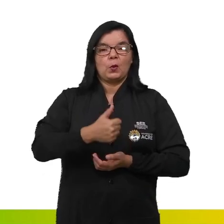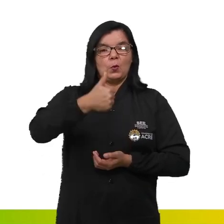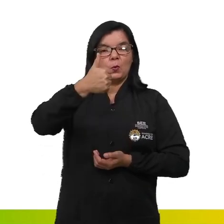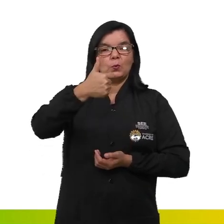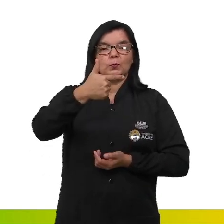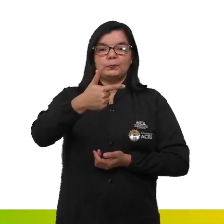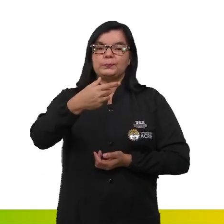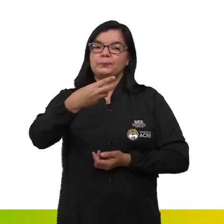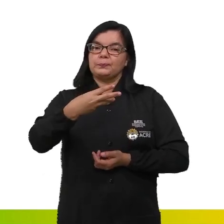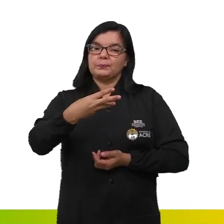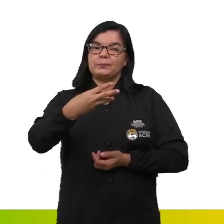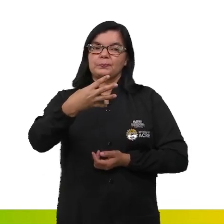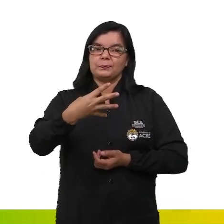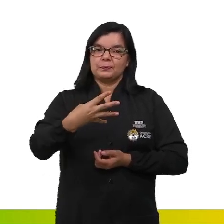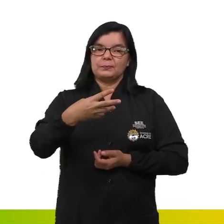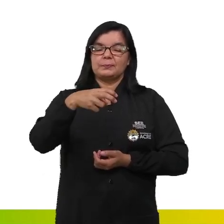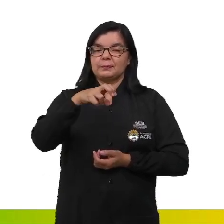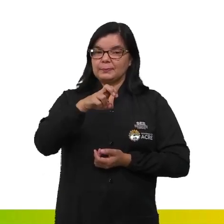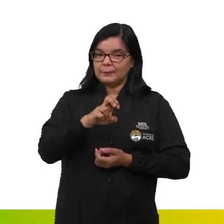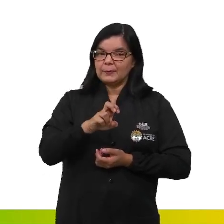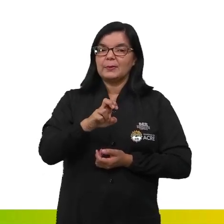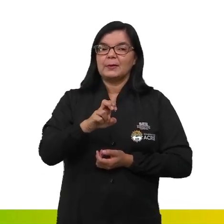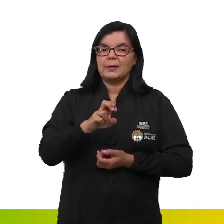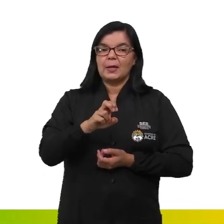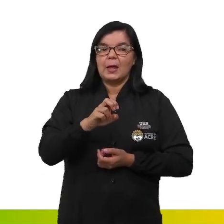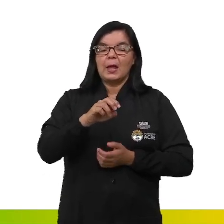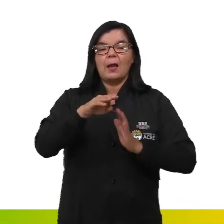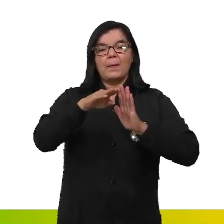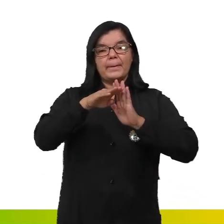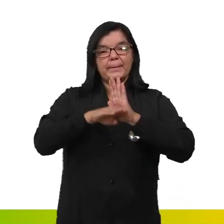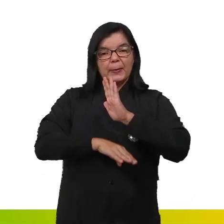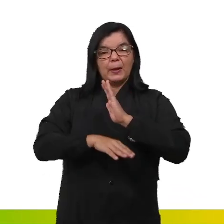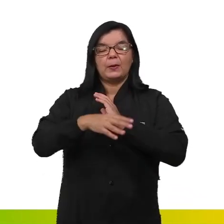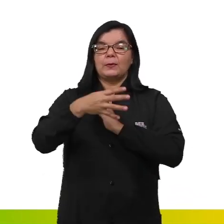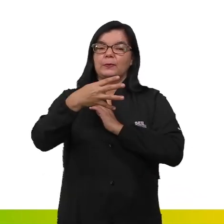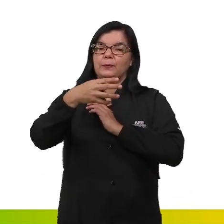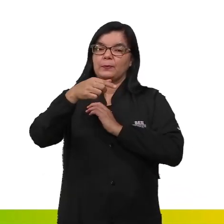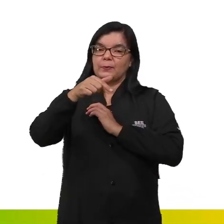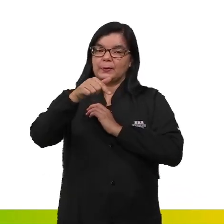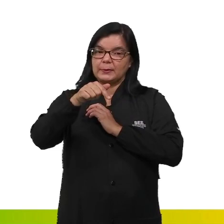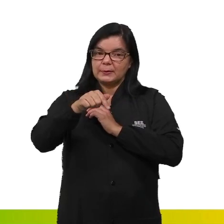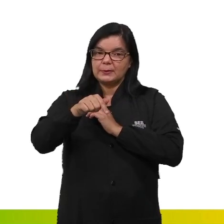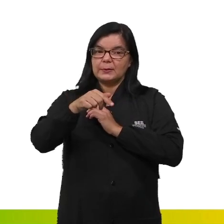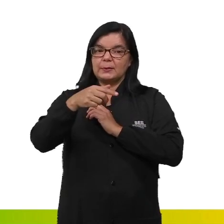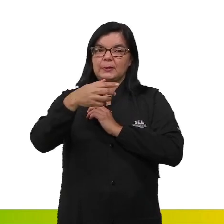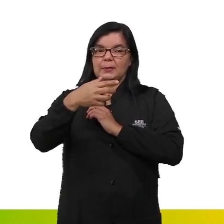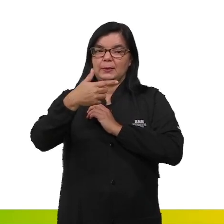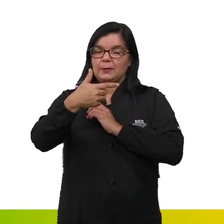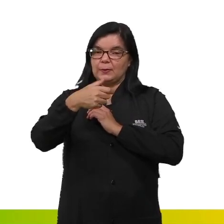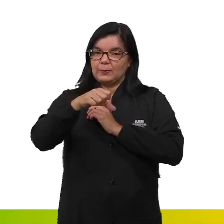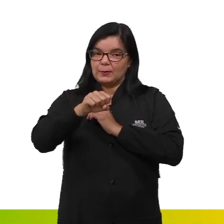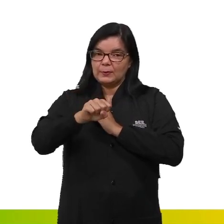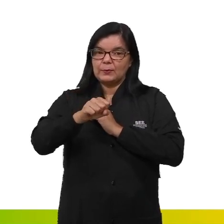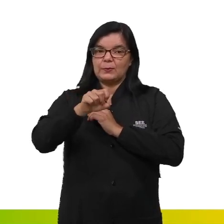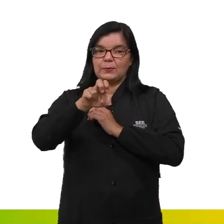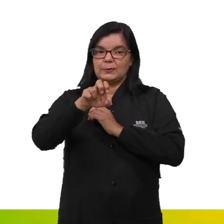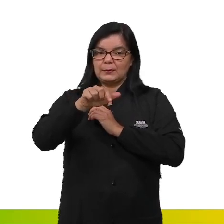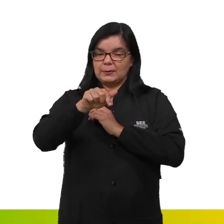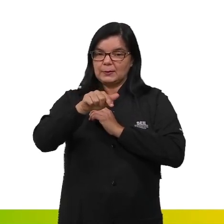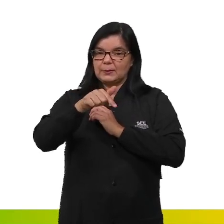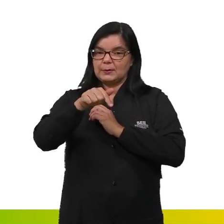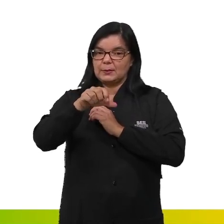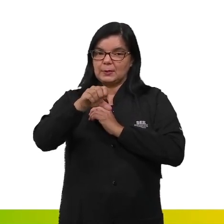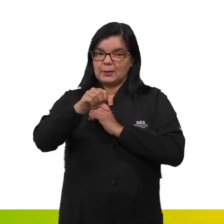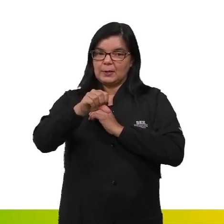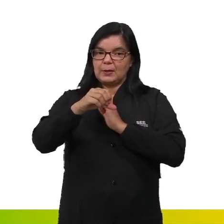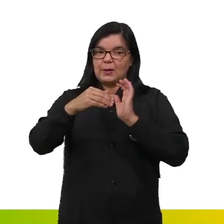1, 2, 3, 4 e 5, e depois ela parte para a posição 42, 48, 57,